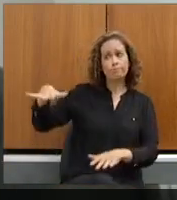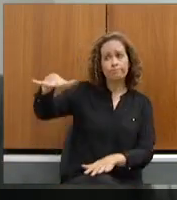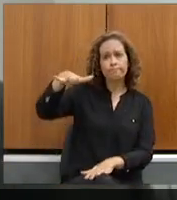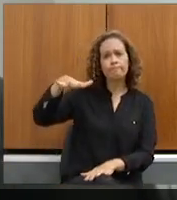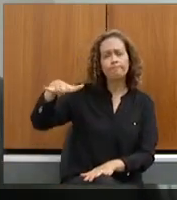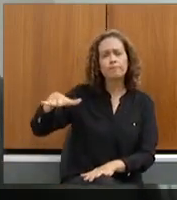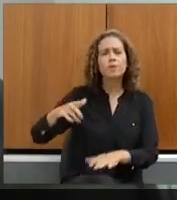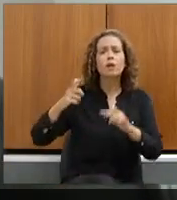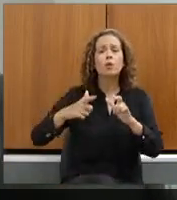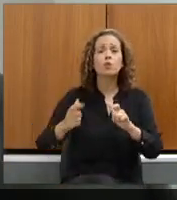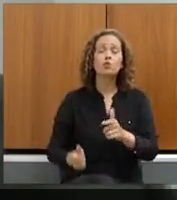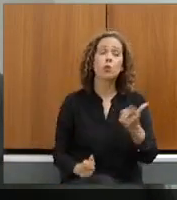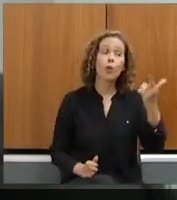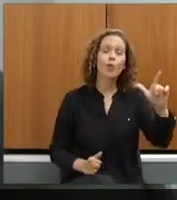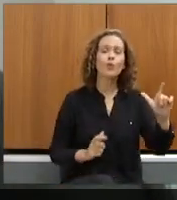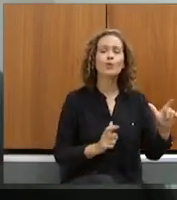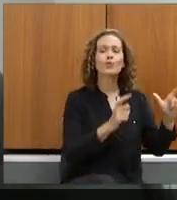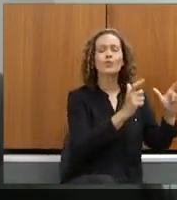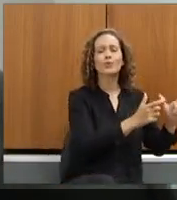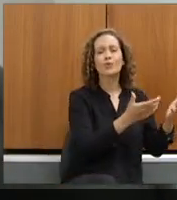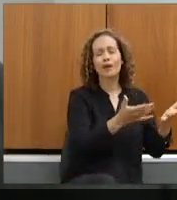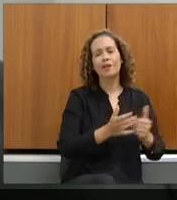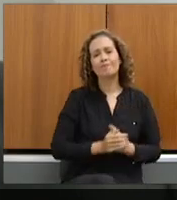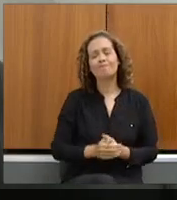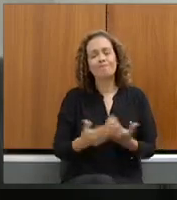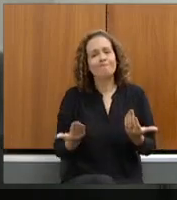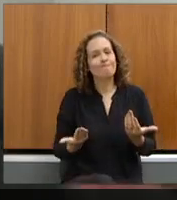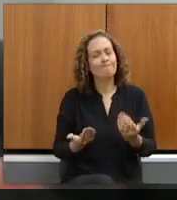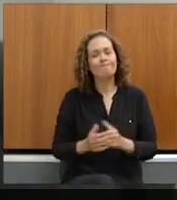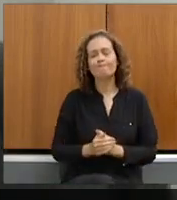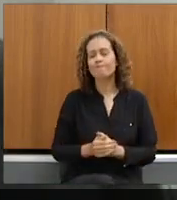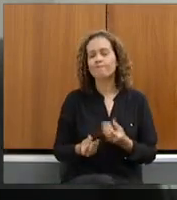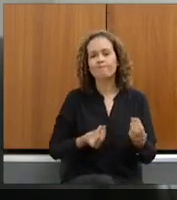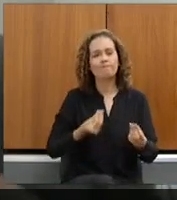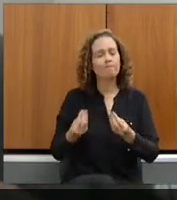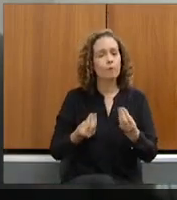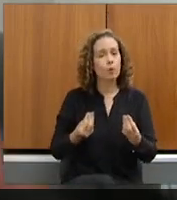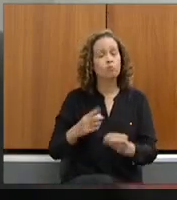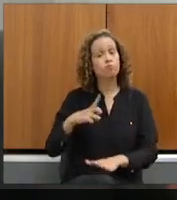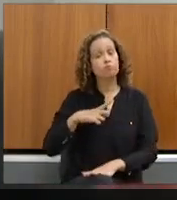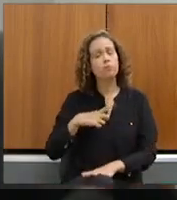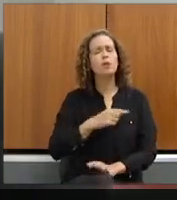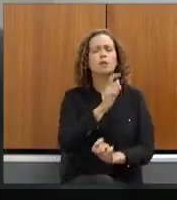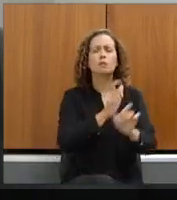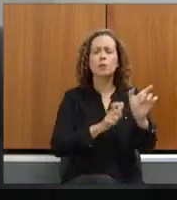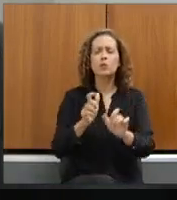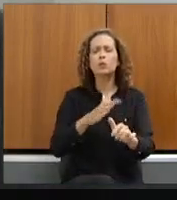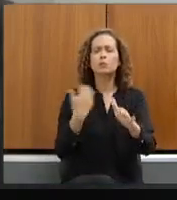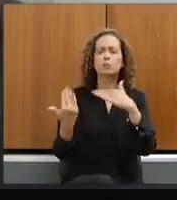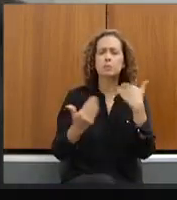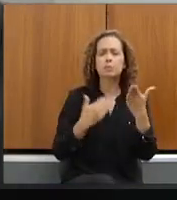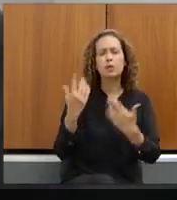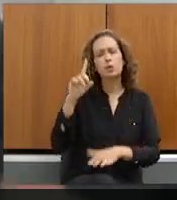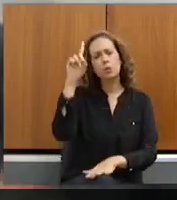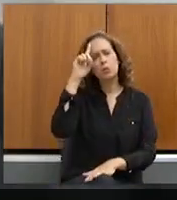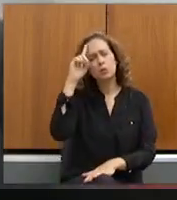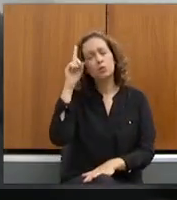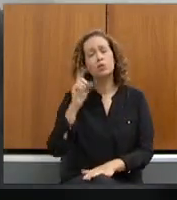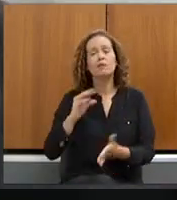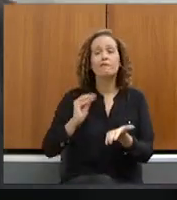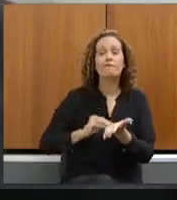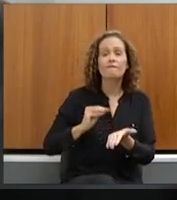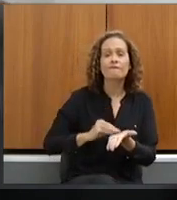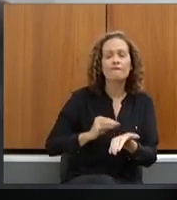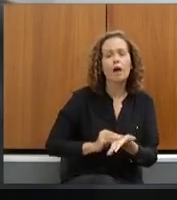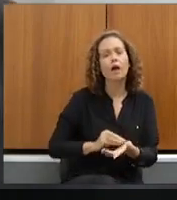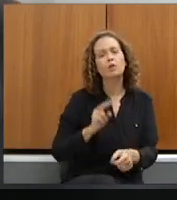atendido o Paraná eu não quero mulheres da Comporta nós estamos vendo pessoas morrer todo dia e é por falta de